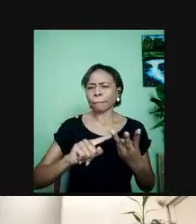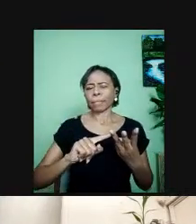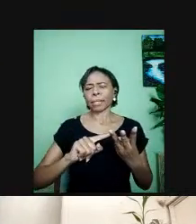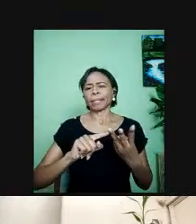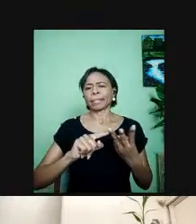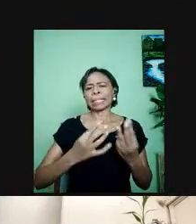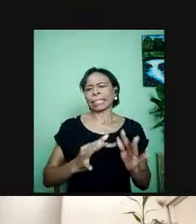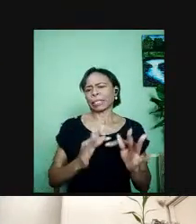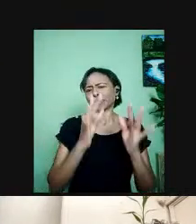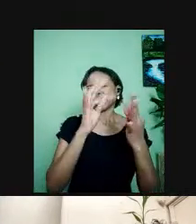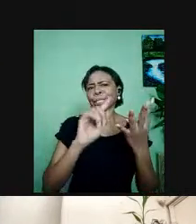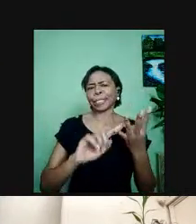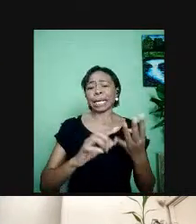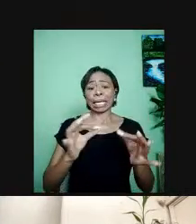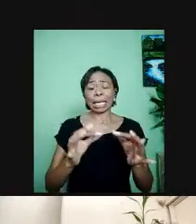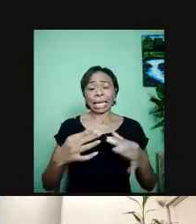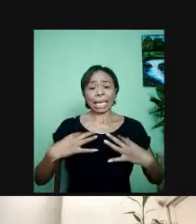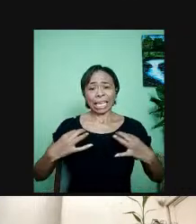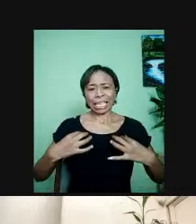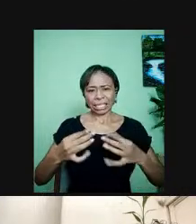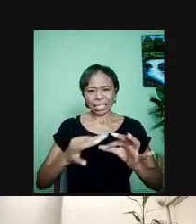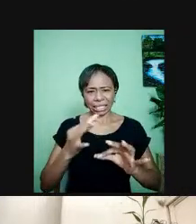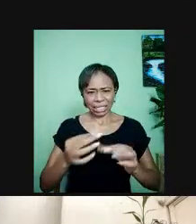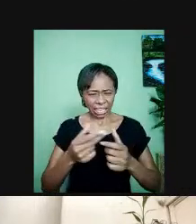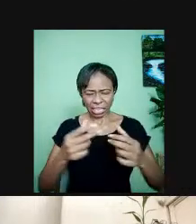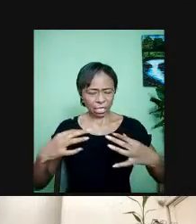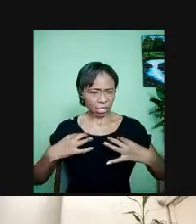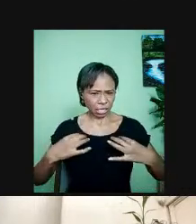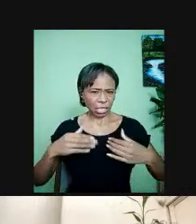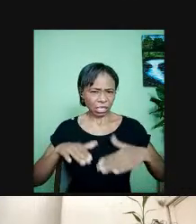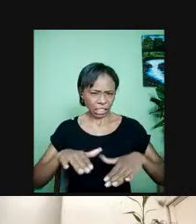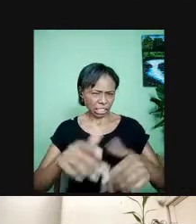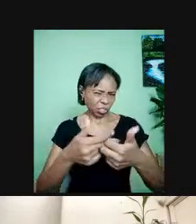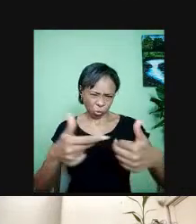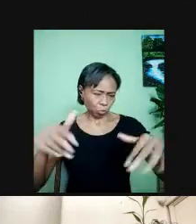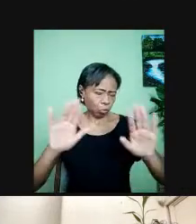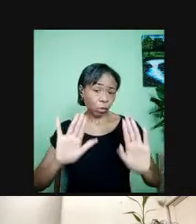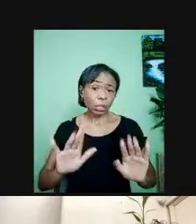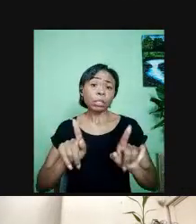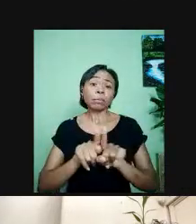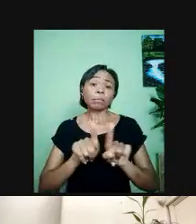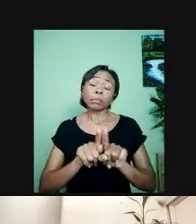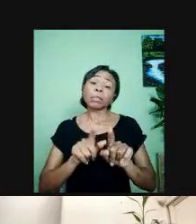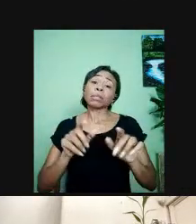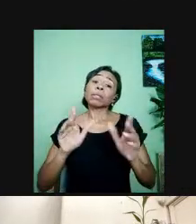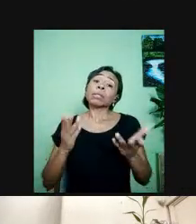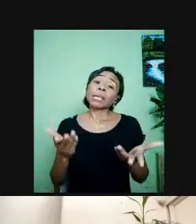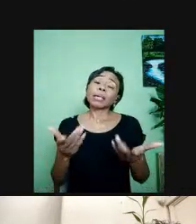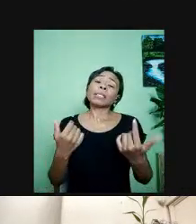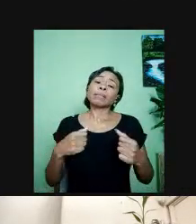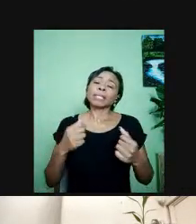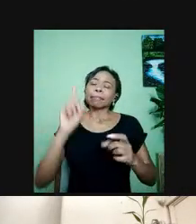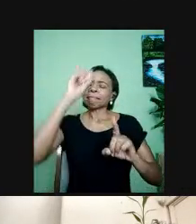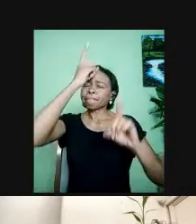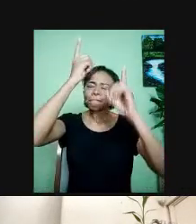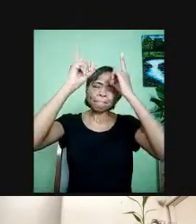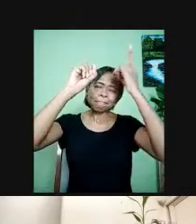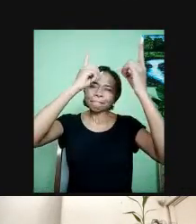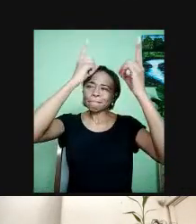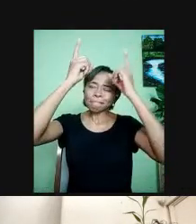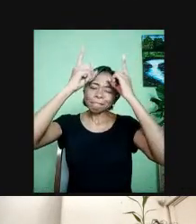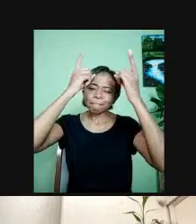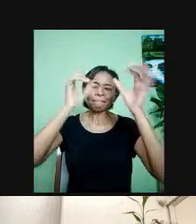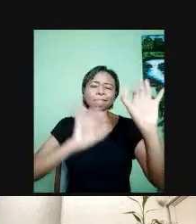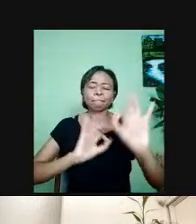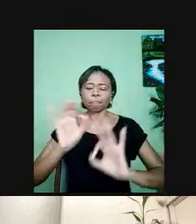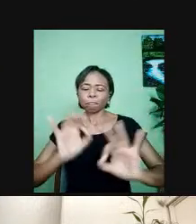também. Então, é realmente, enfim, é viajar ali nas construções, né? E compartilhar o melhor